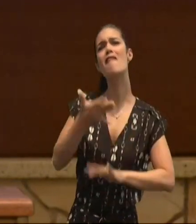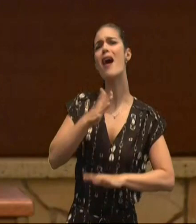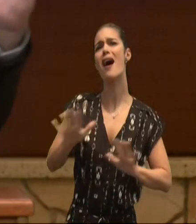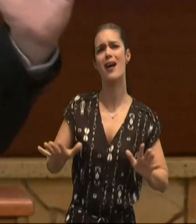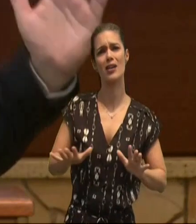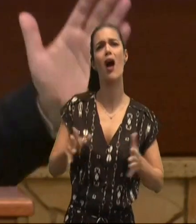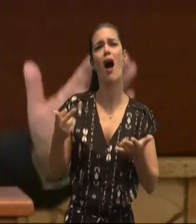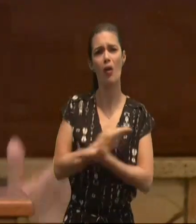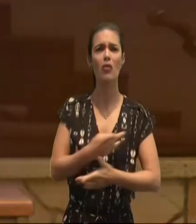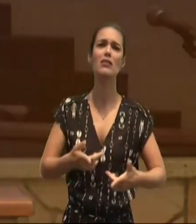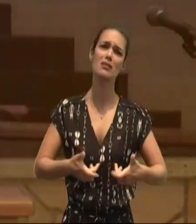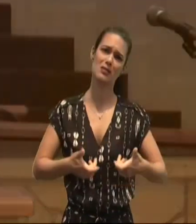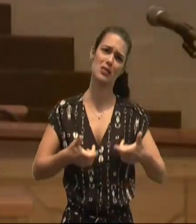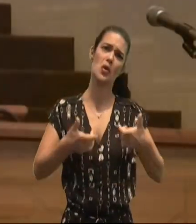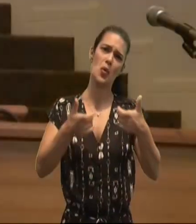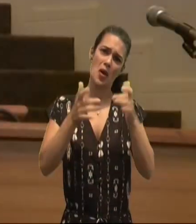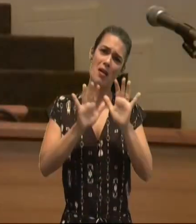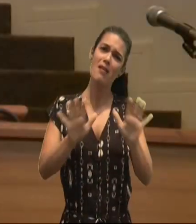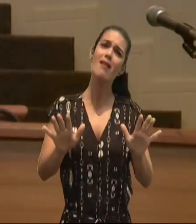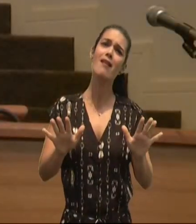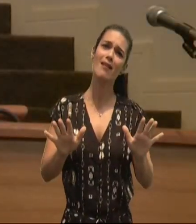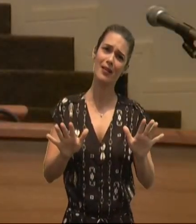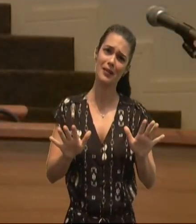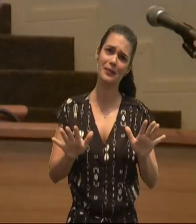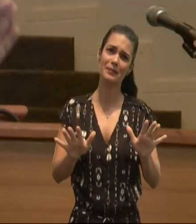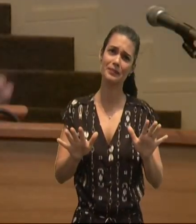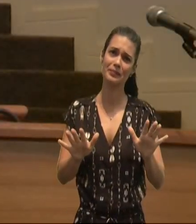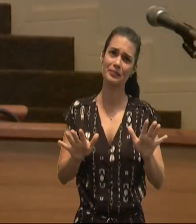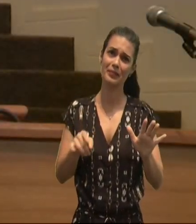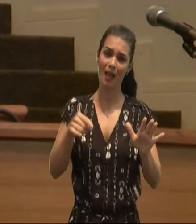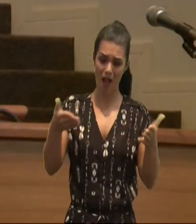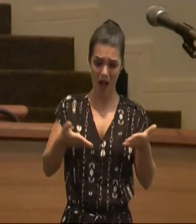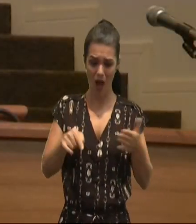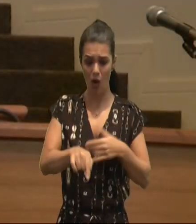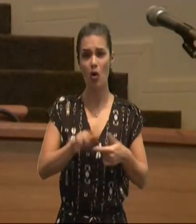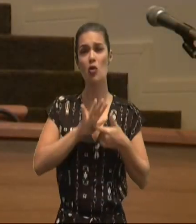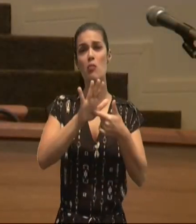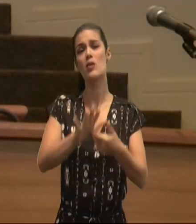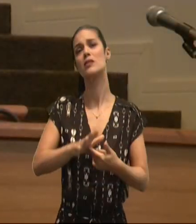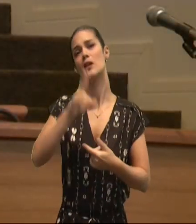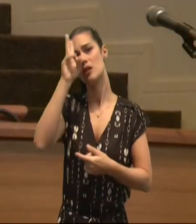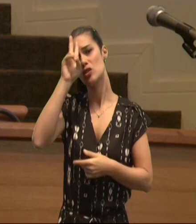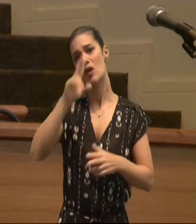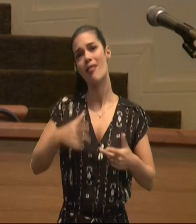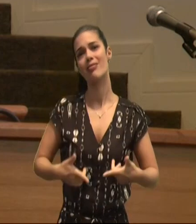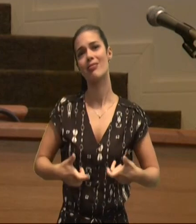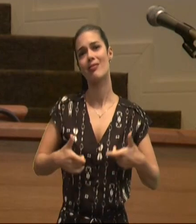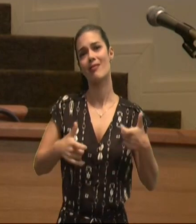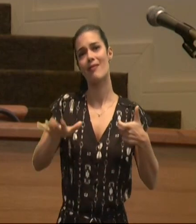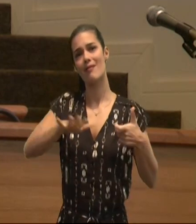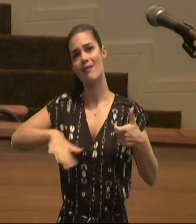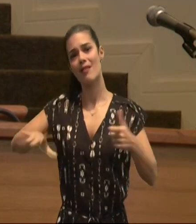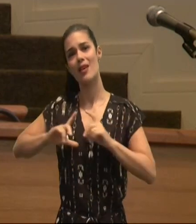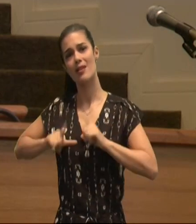que habitava ali no sudoeste, se aproximando do mar Mediterrâneo.